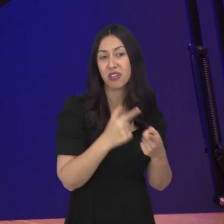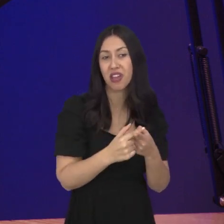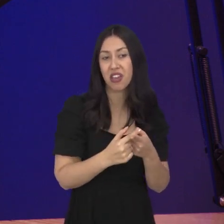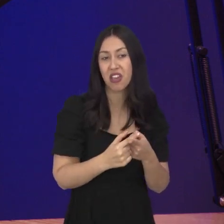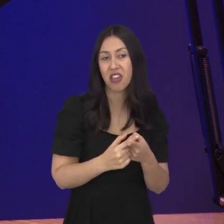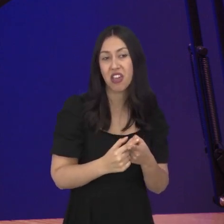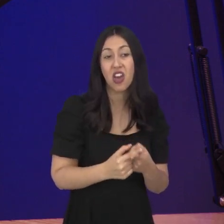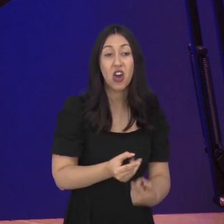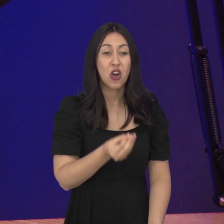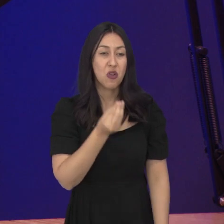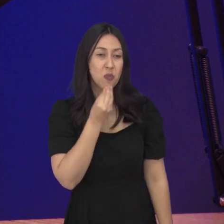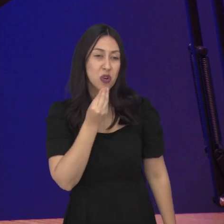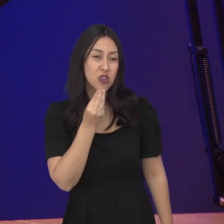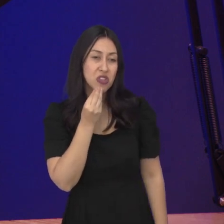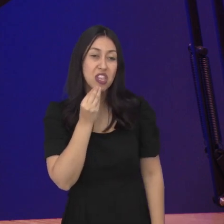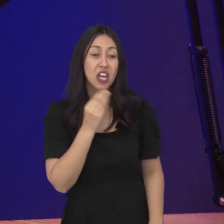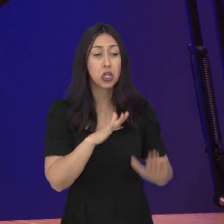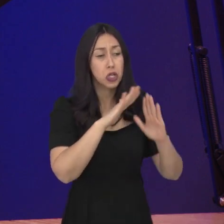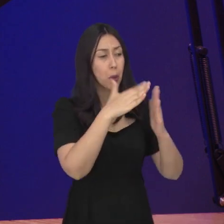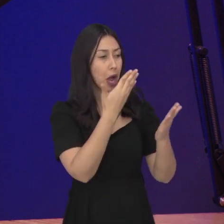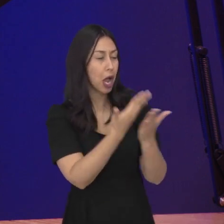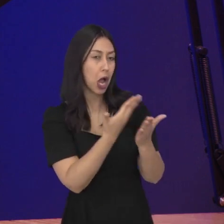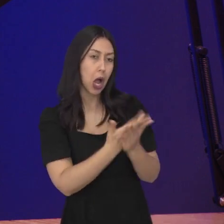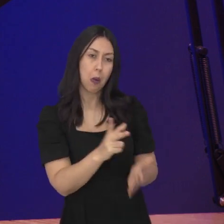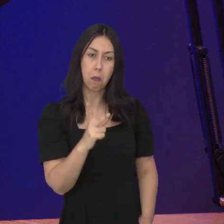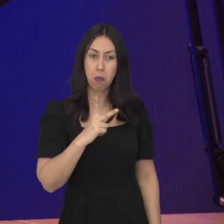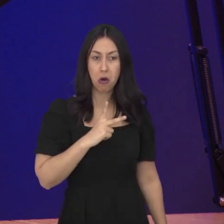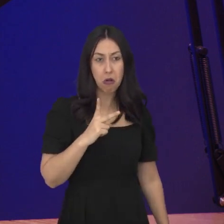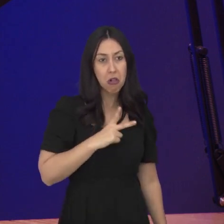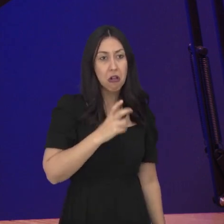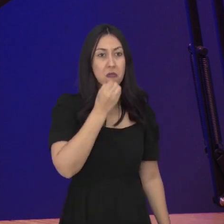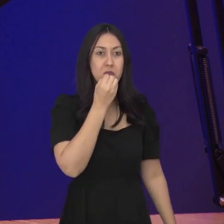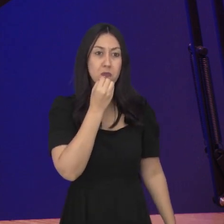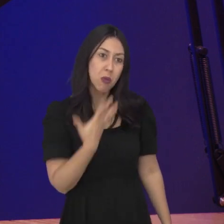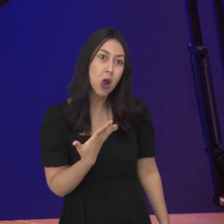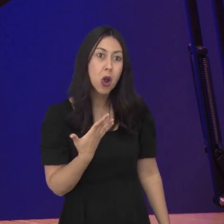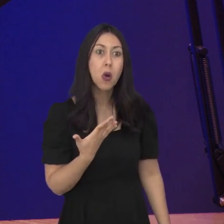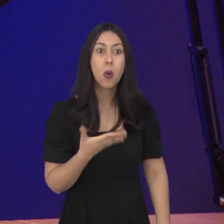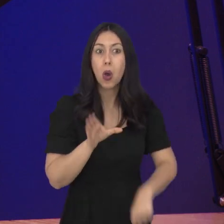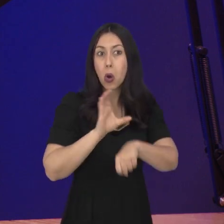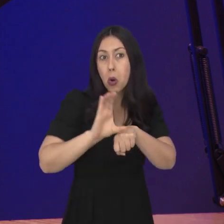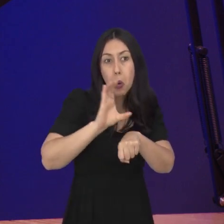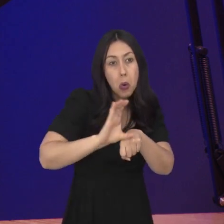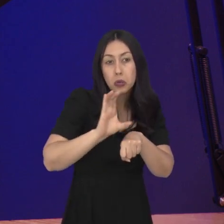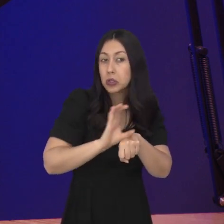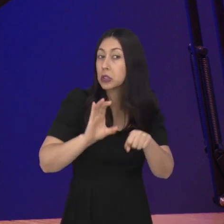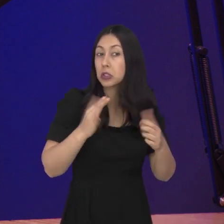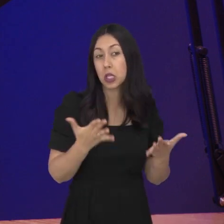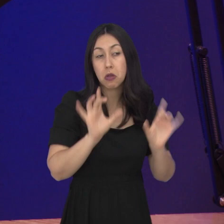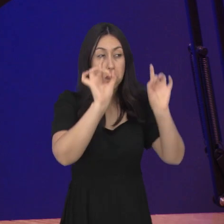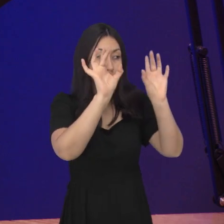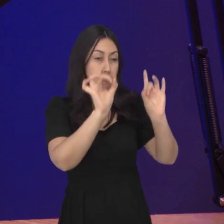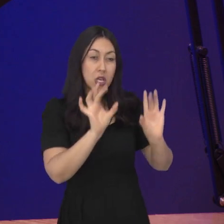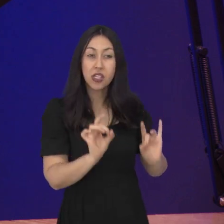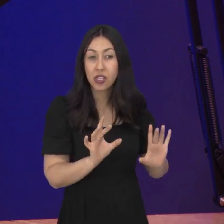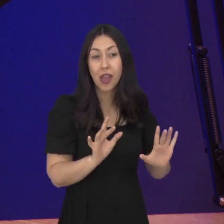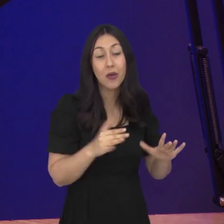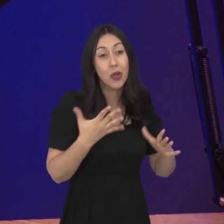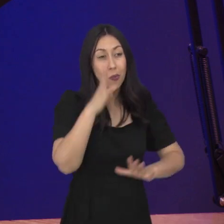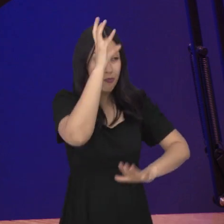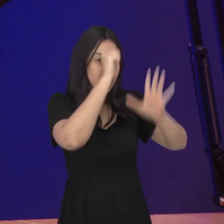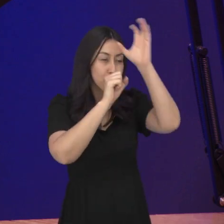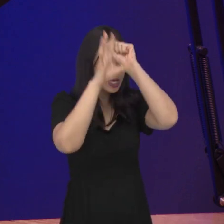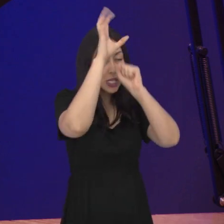são as que tiveram a chance de fazer um cursinho, de estudar numa escola particular, no ensino, né, que realmente foi